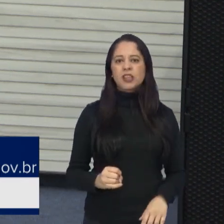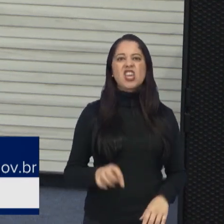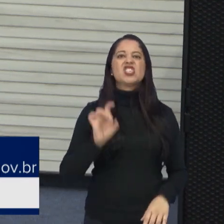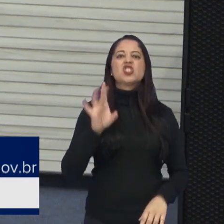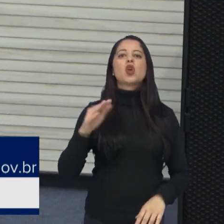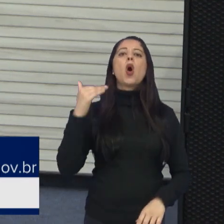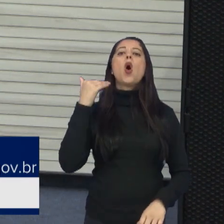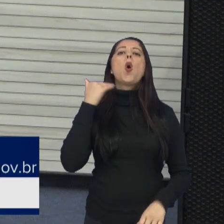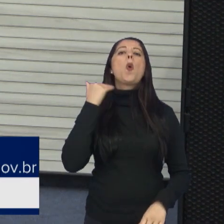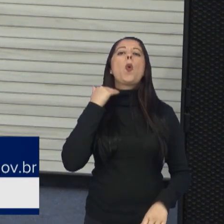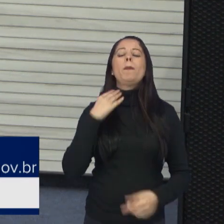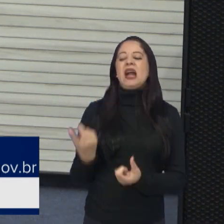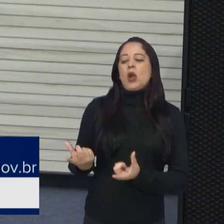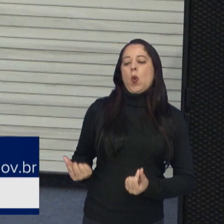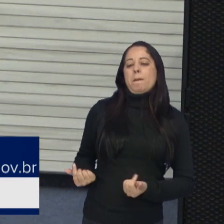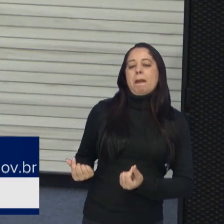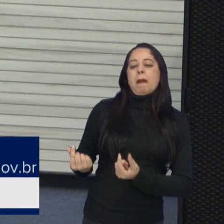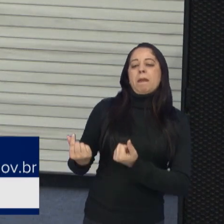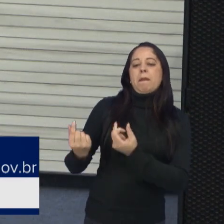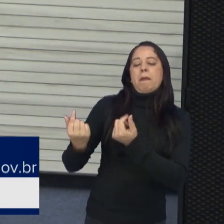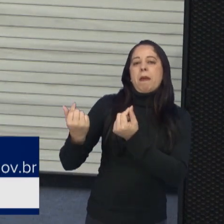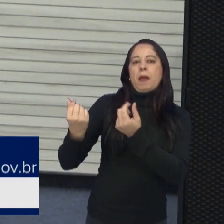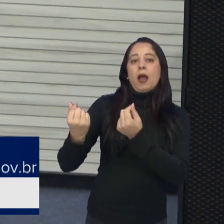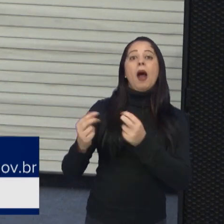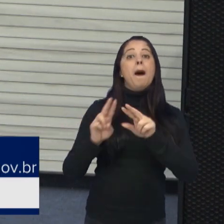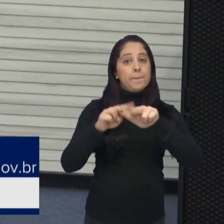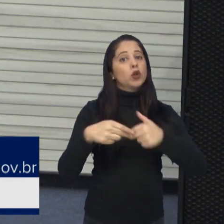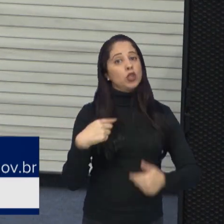só ganharem. Então, por isso, nós votamos sim a